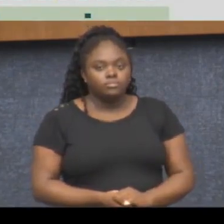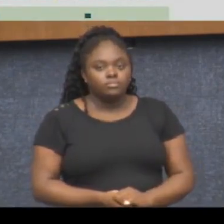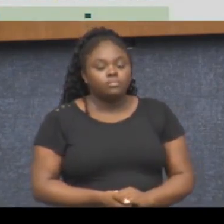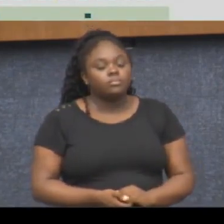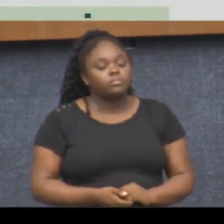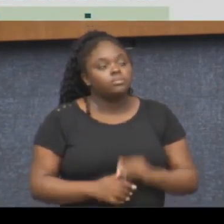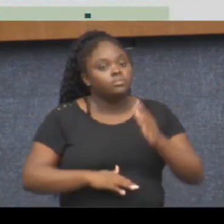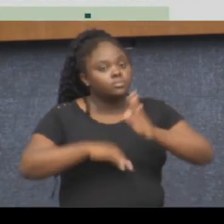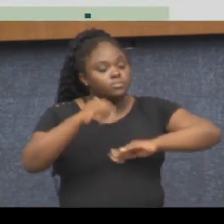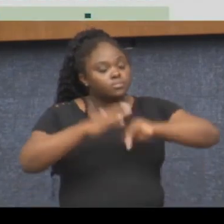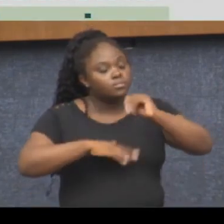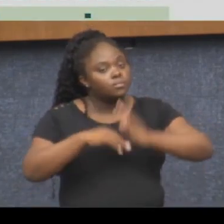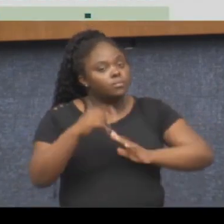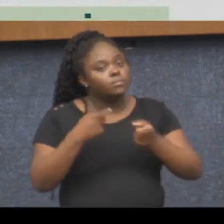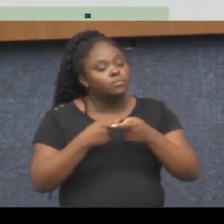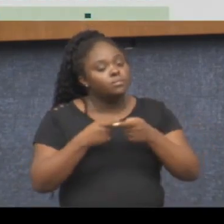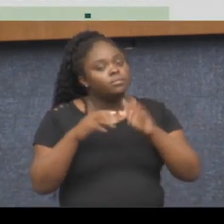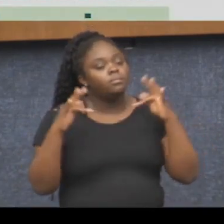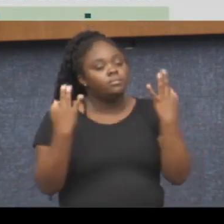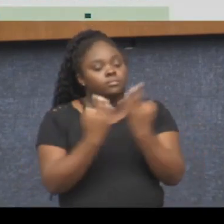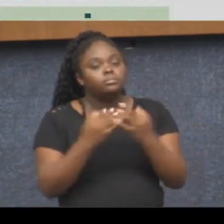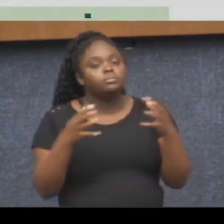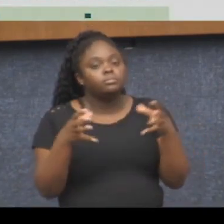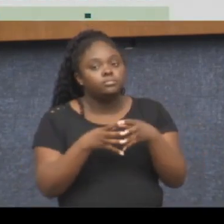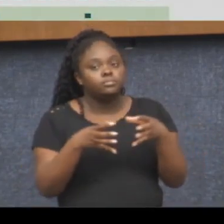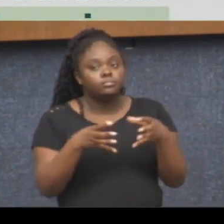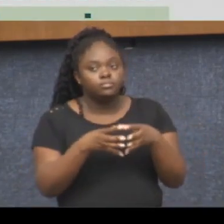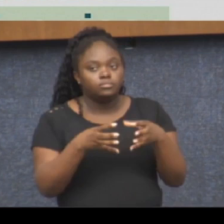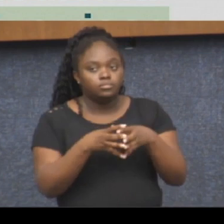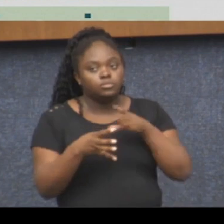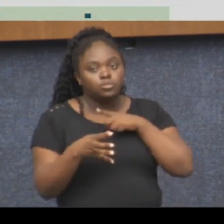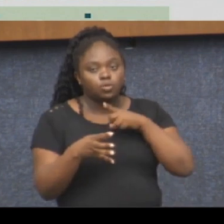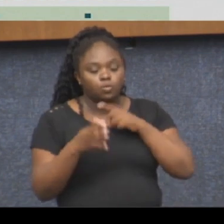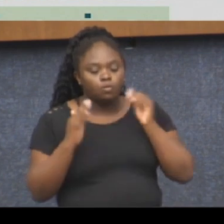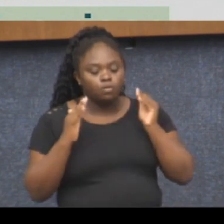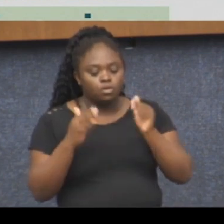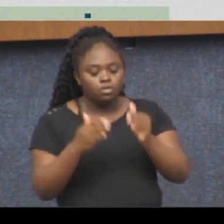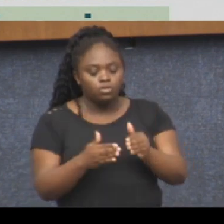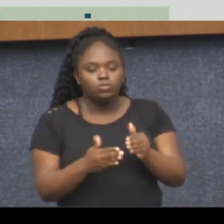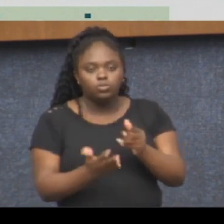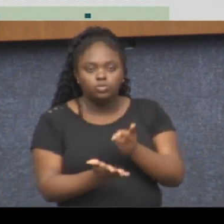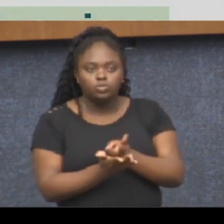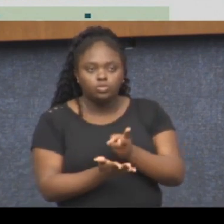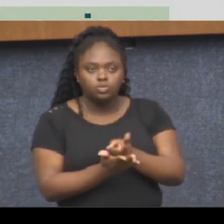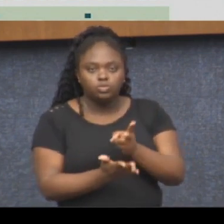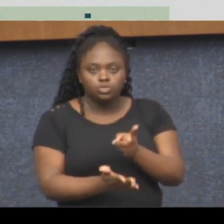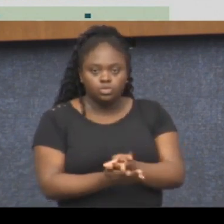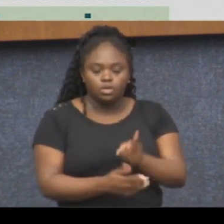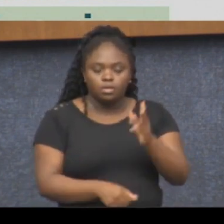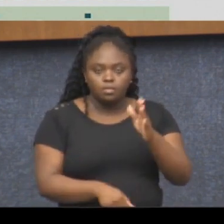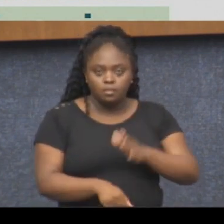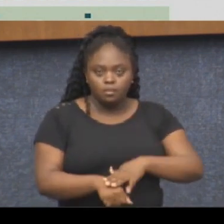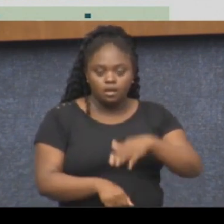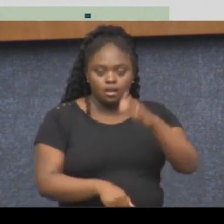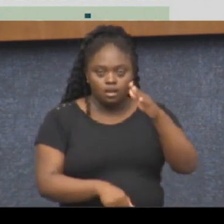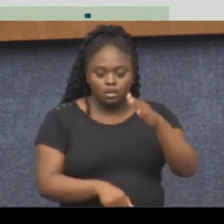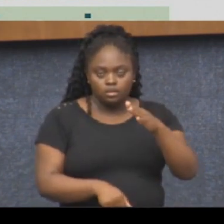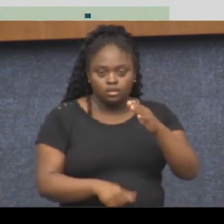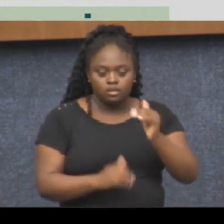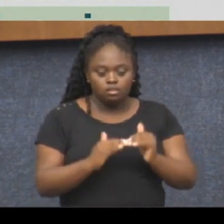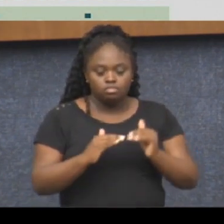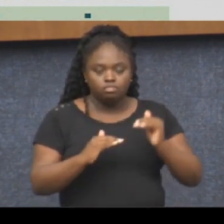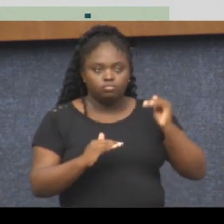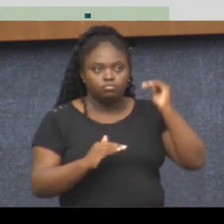Outro achado, os profissionais de medicina de família e comunidade se concentram e permanecem mais no extrato de